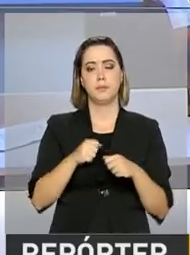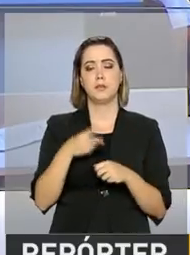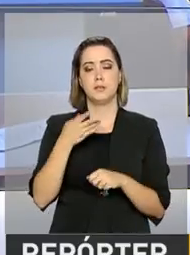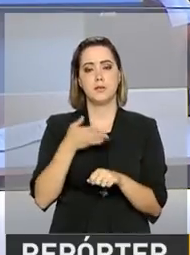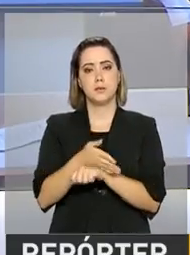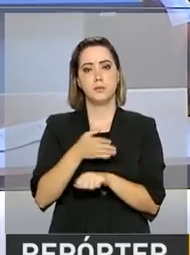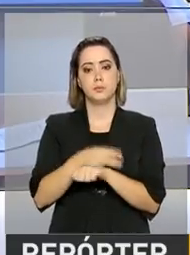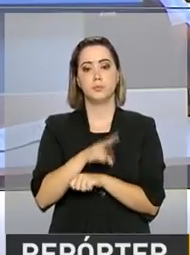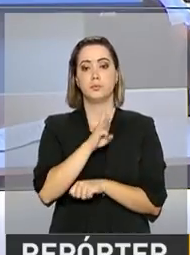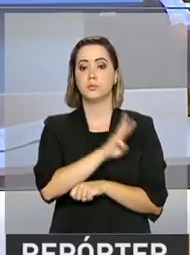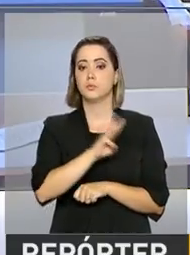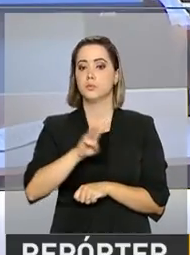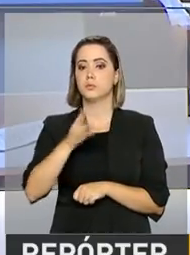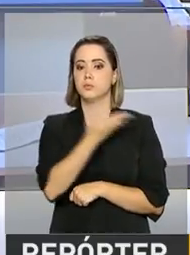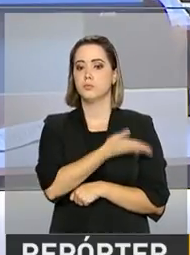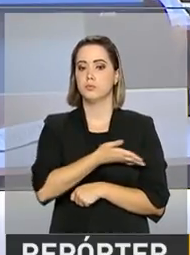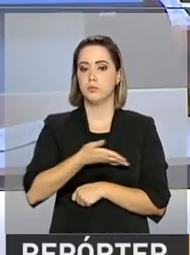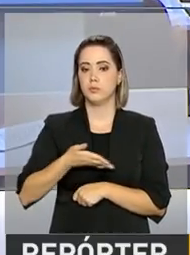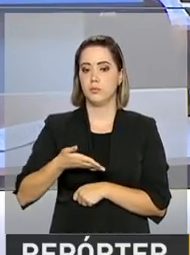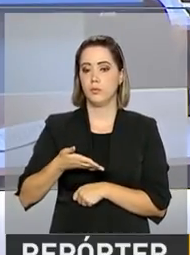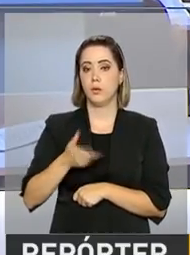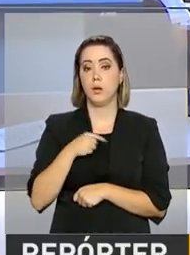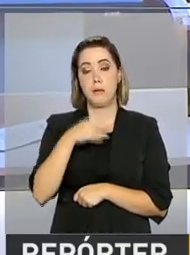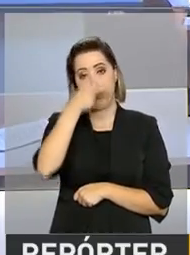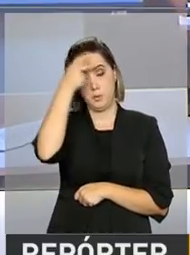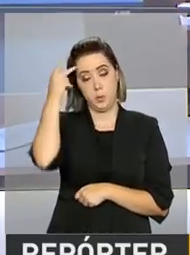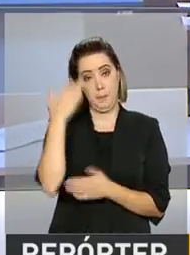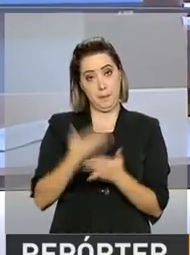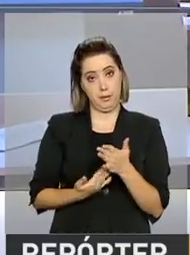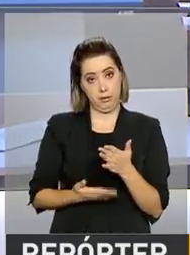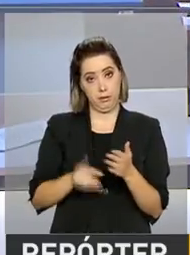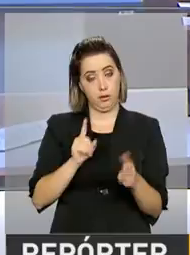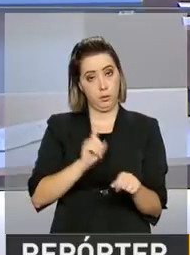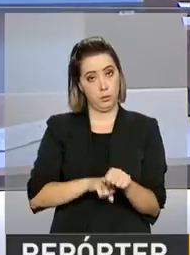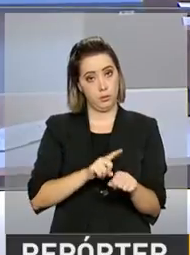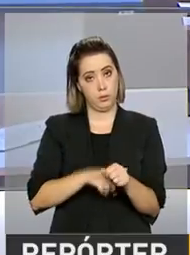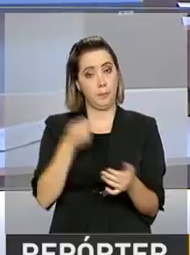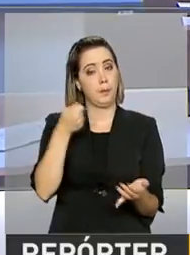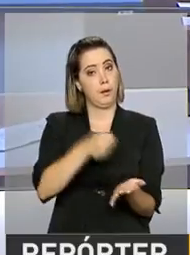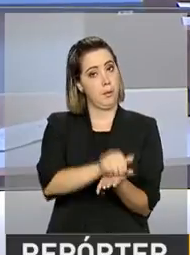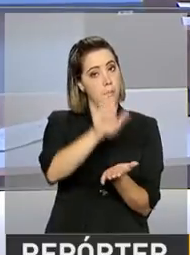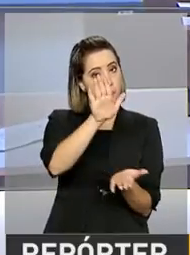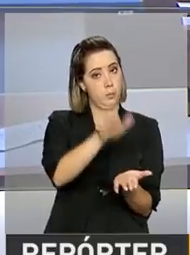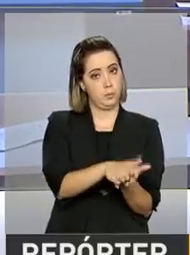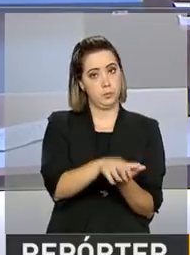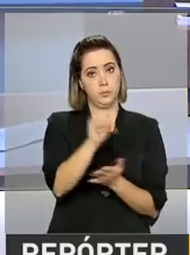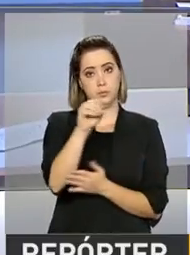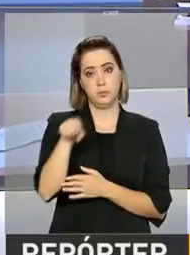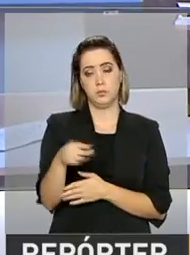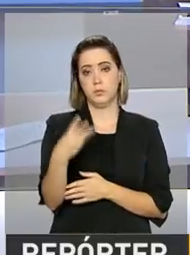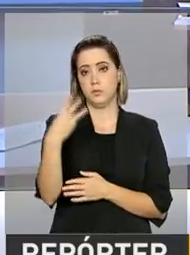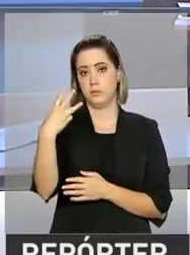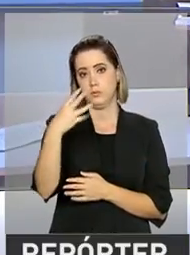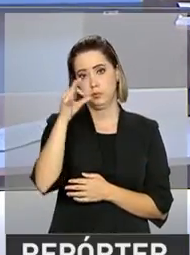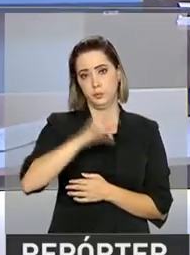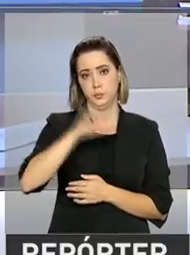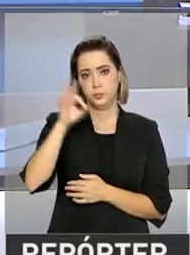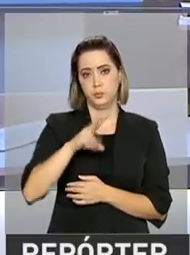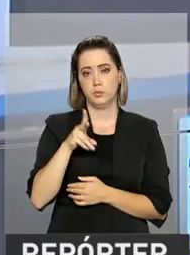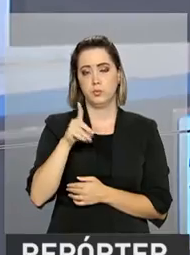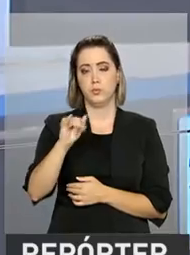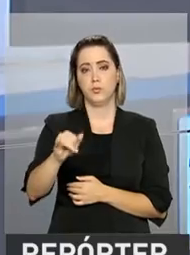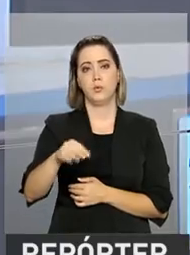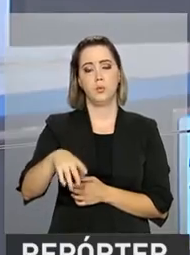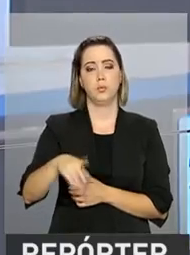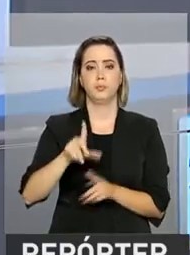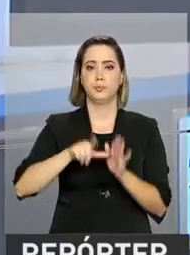e social na internet quem perder o prazo pagará multa de 0,33 por cento por dia de atraso